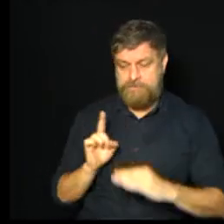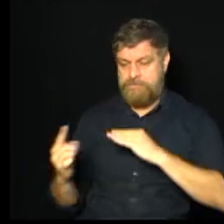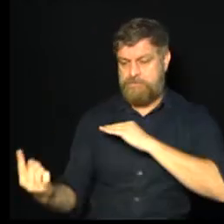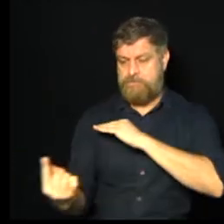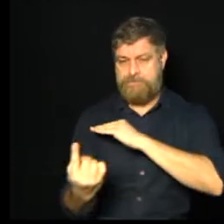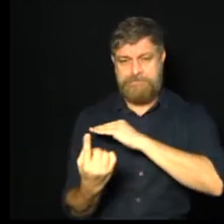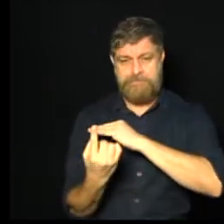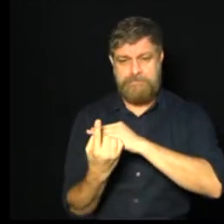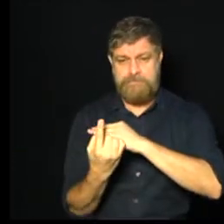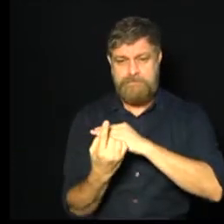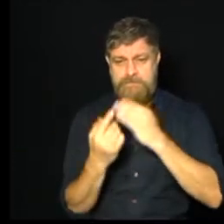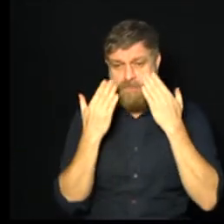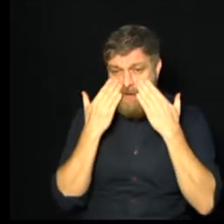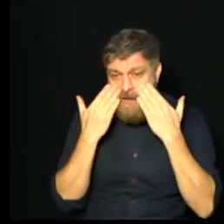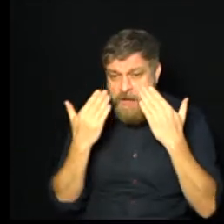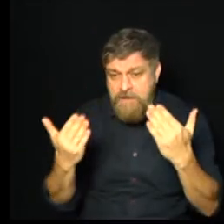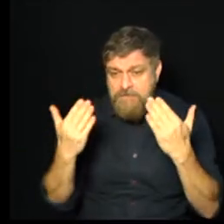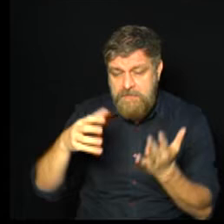essa é a fachada da UPA.